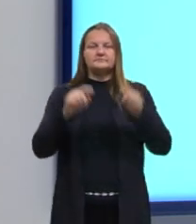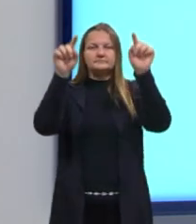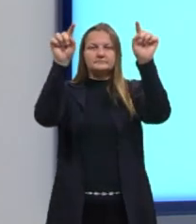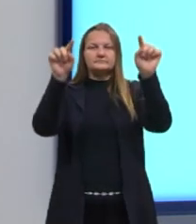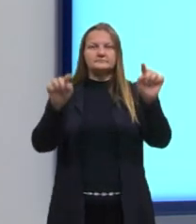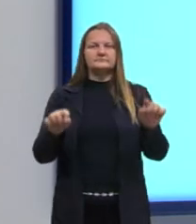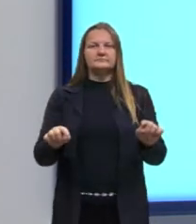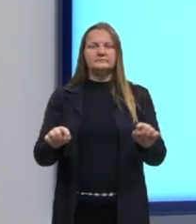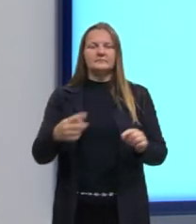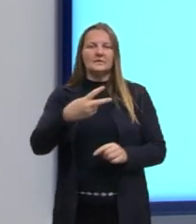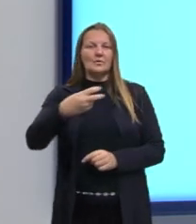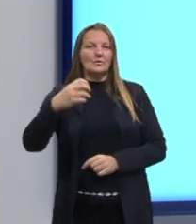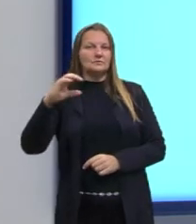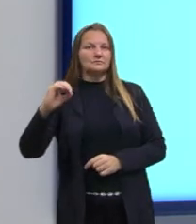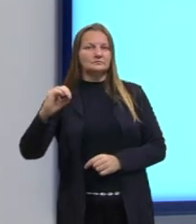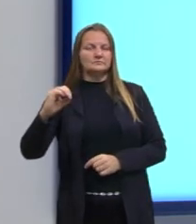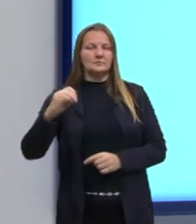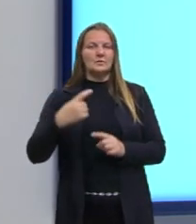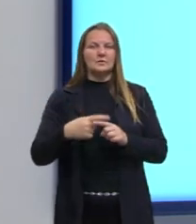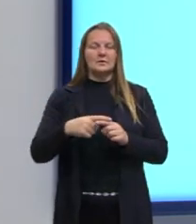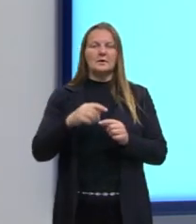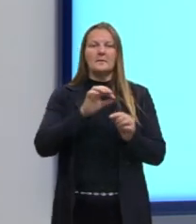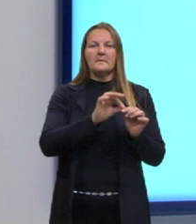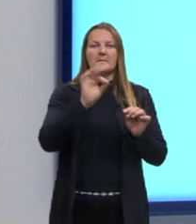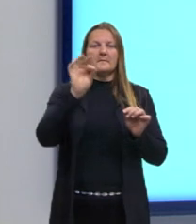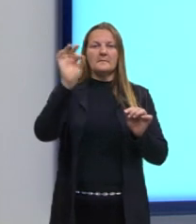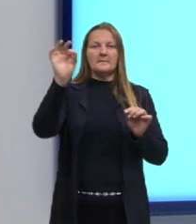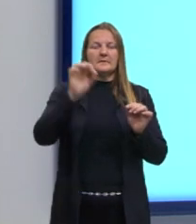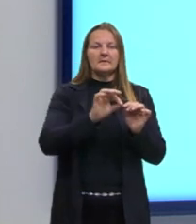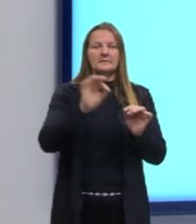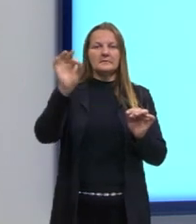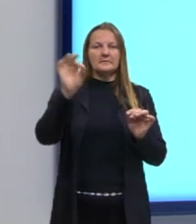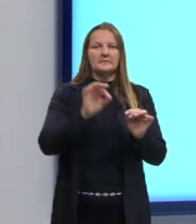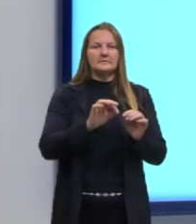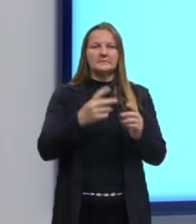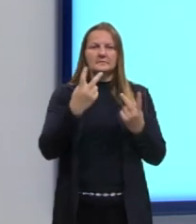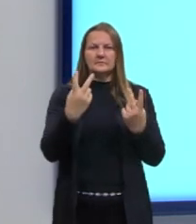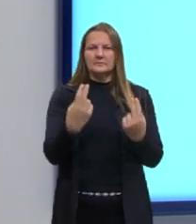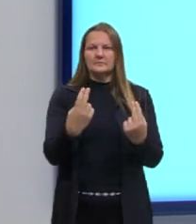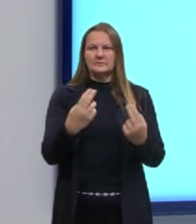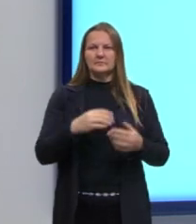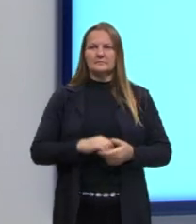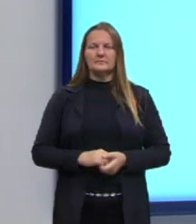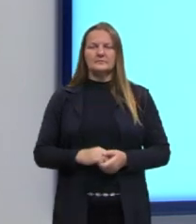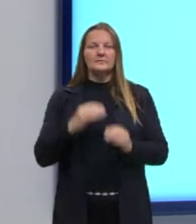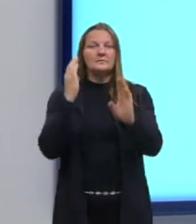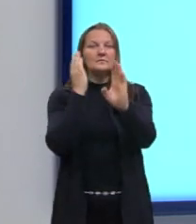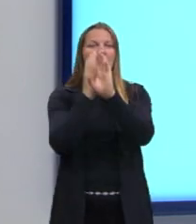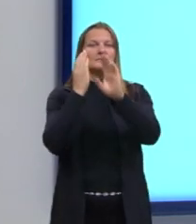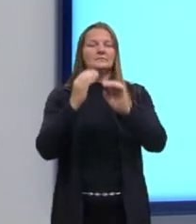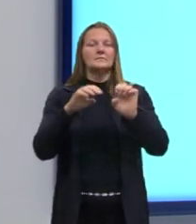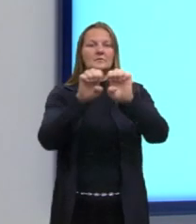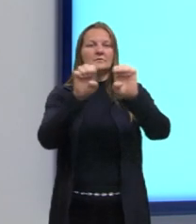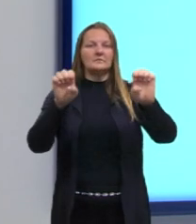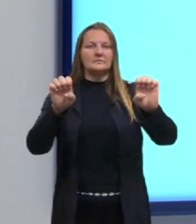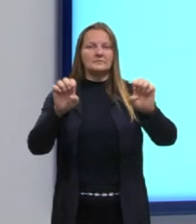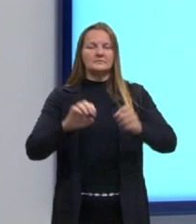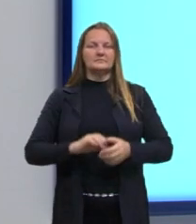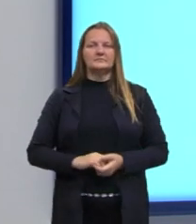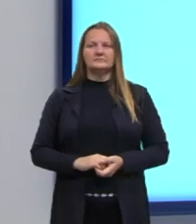tem que ser igual a zero para que os pontos pertençam a reta e a gente descobre a equação dela